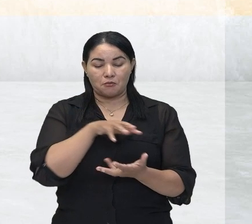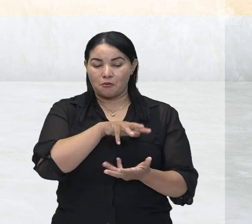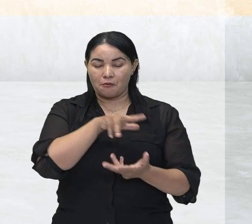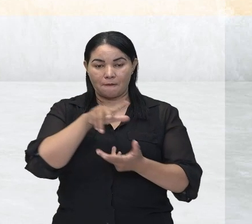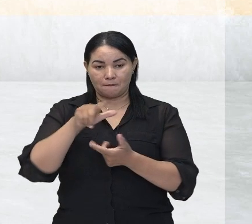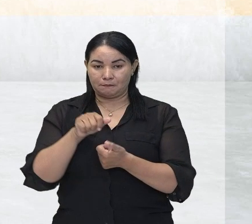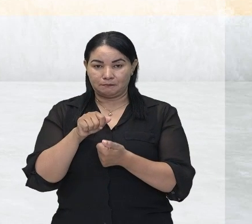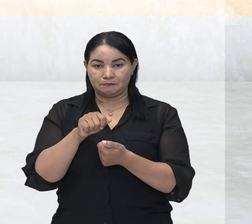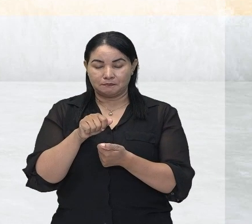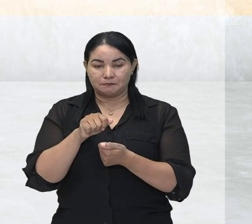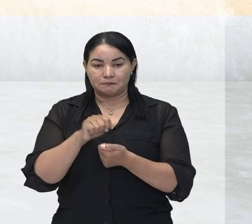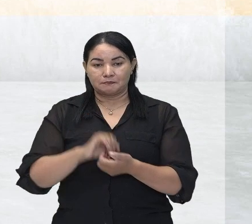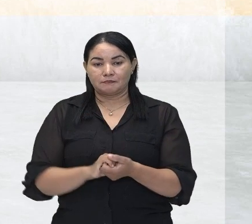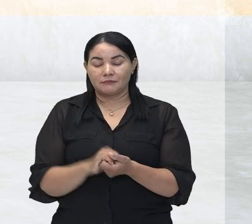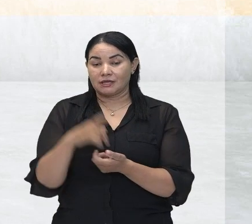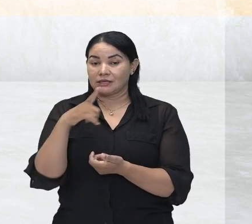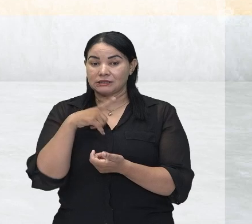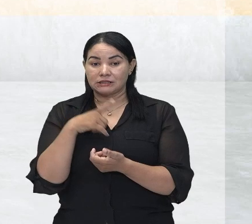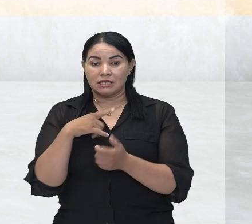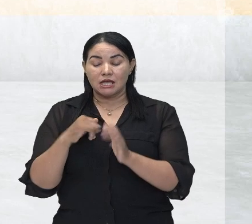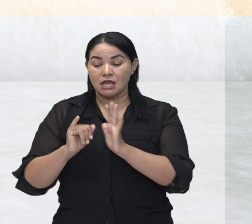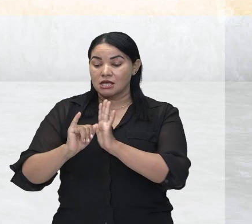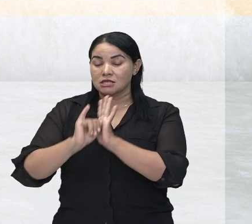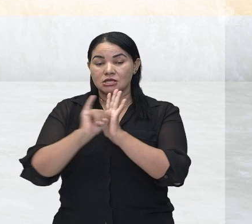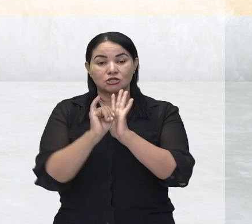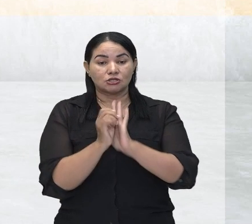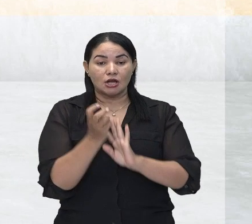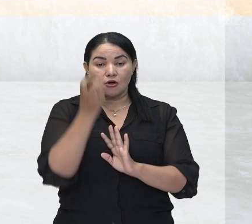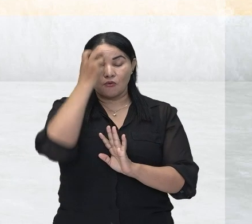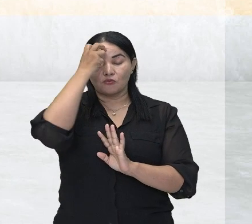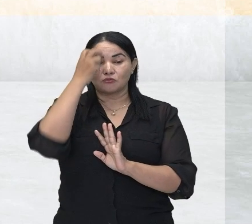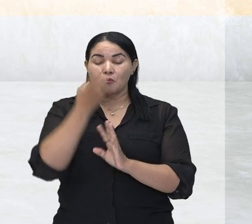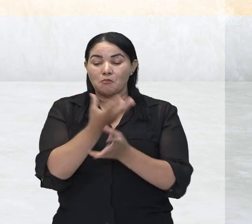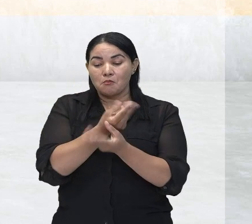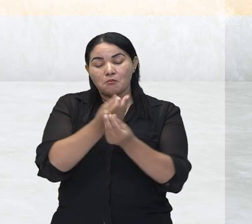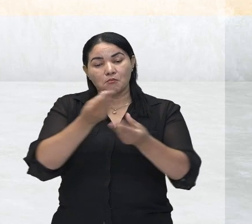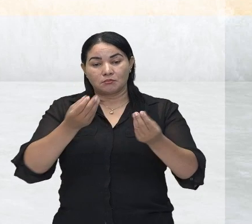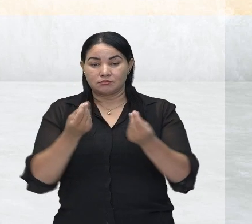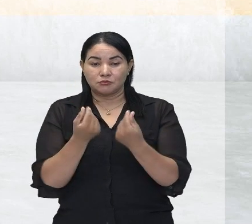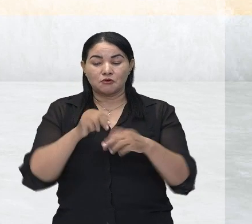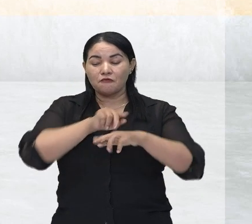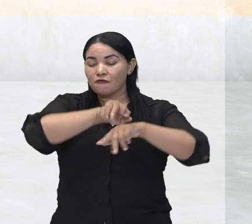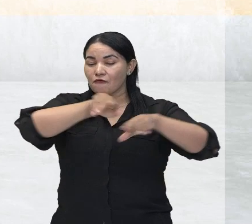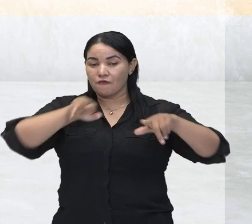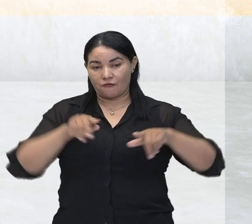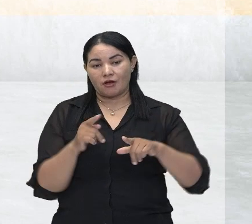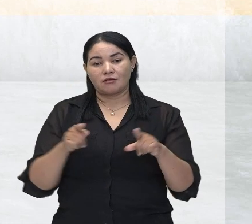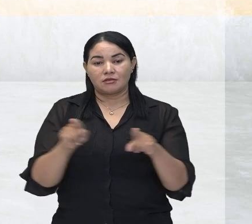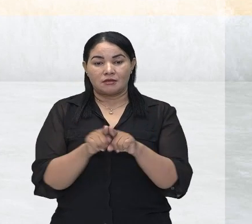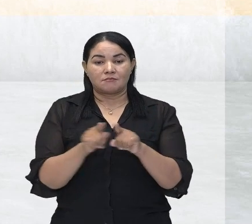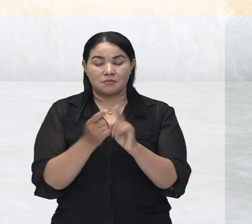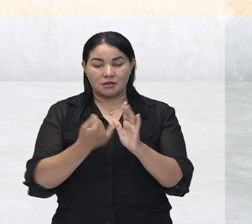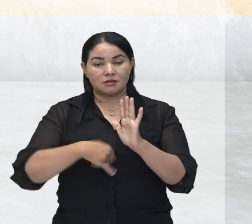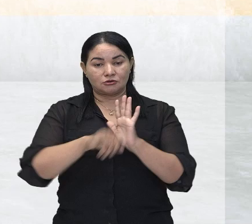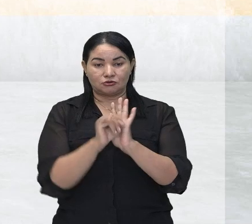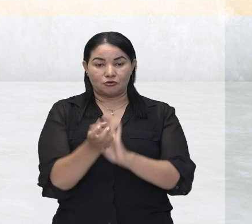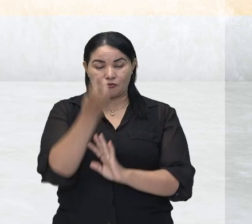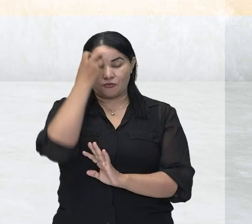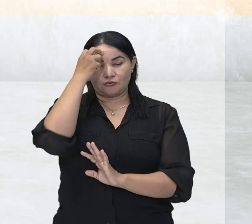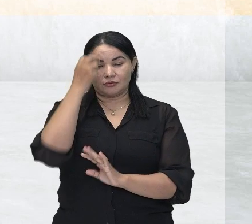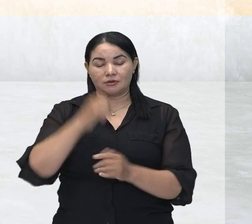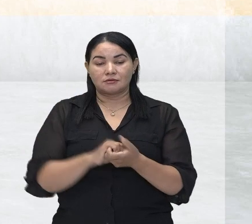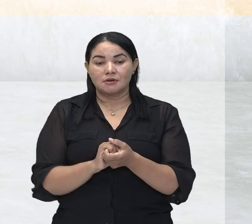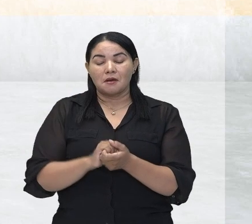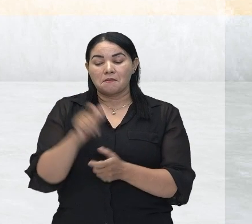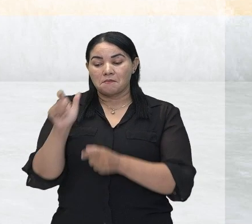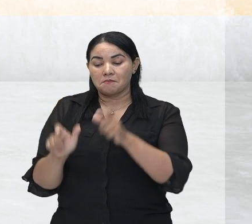existem identidades culturais. Né? Então, são identidades culturais. As pessoas se identificam com a